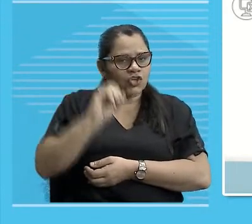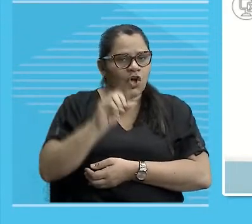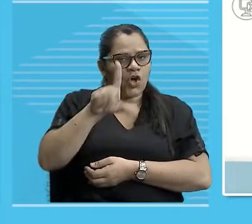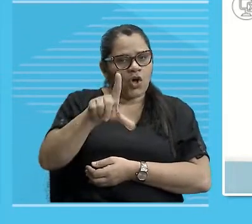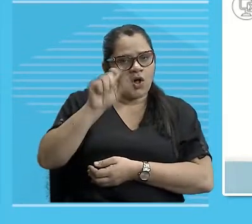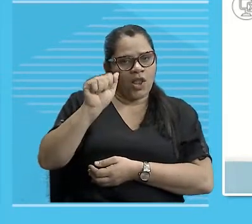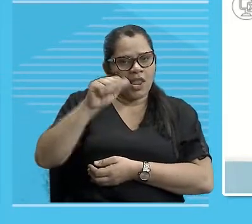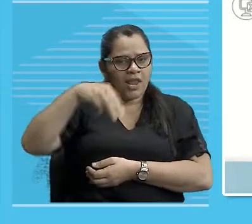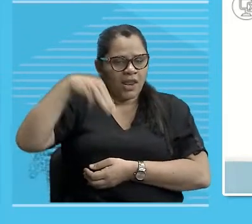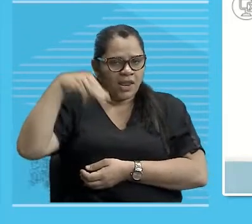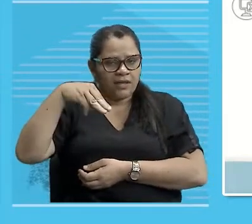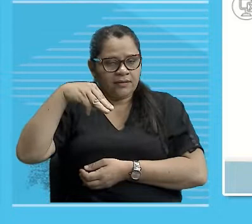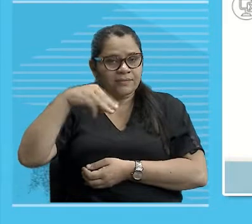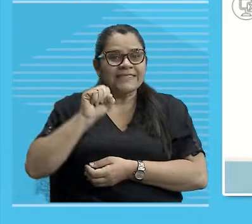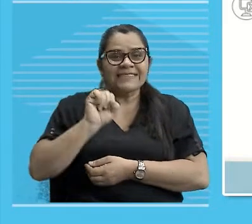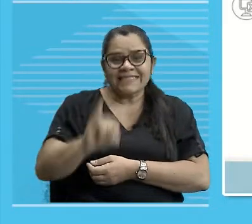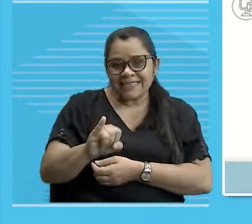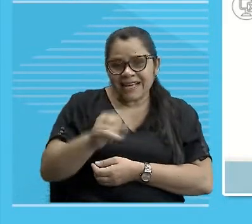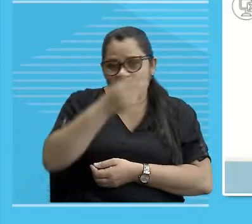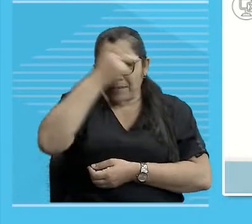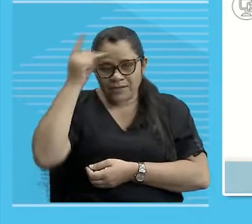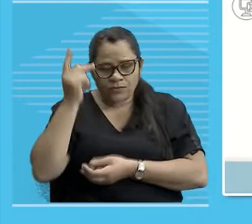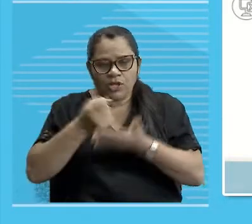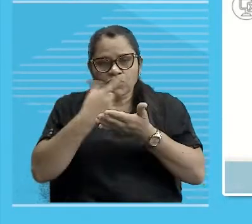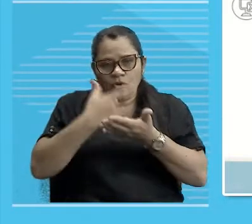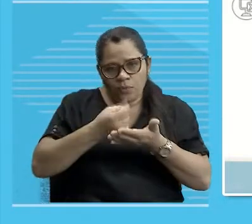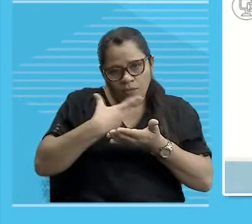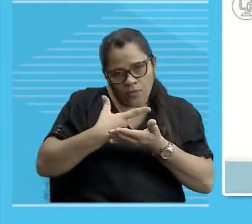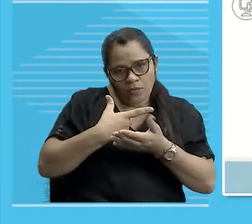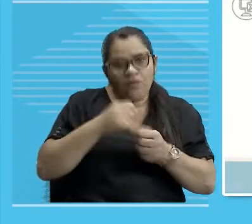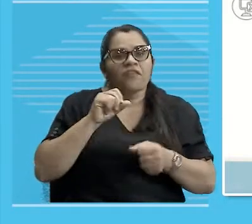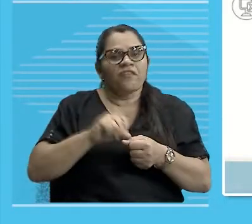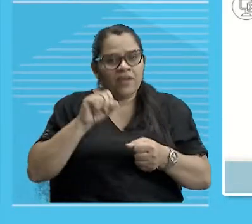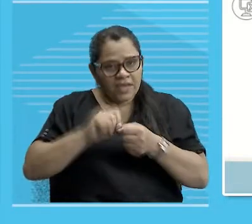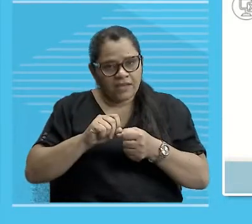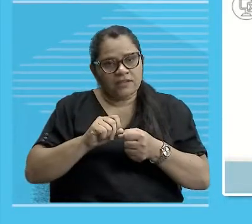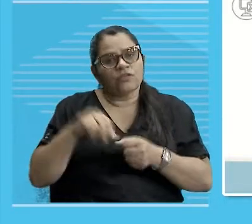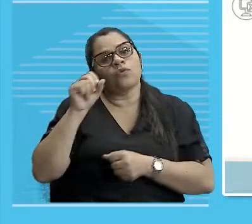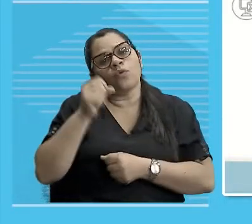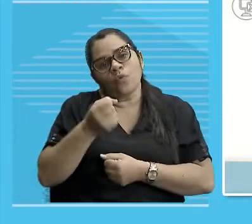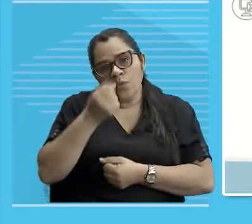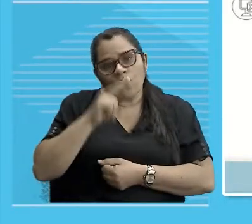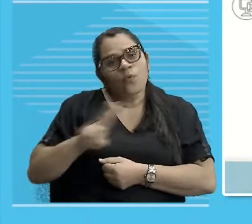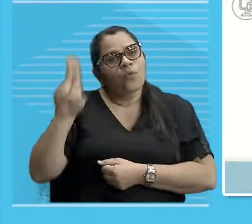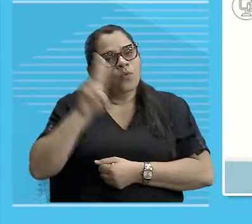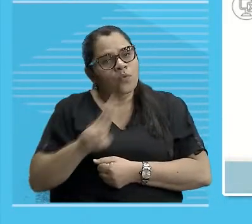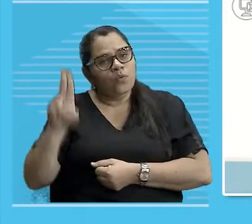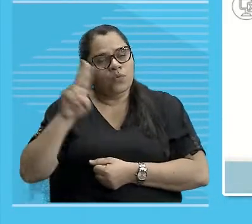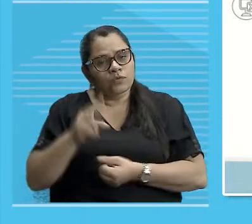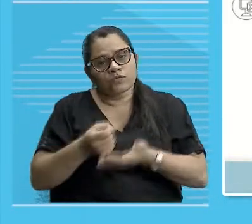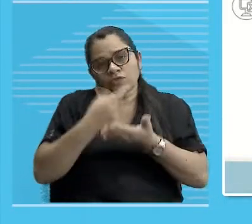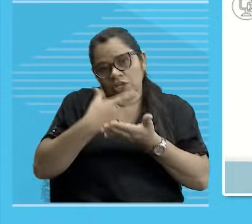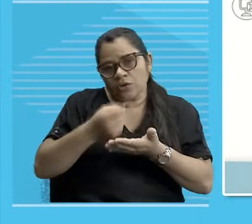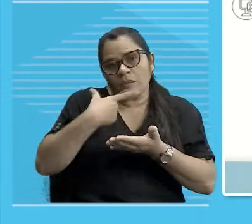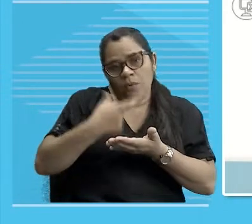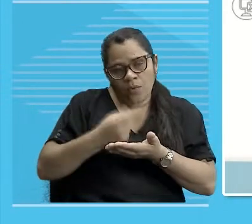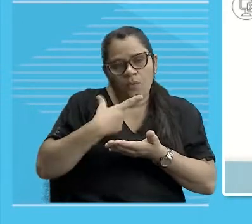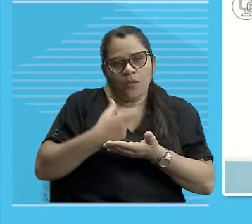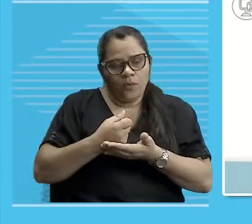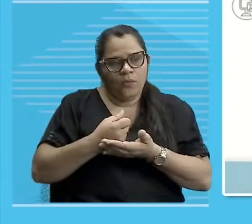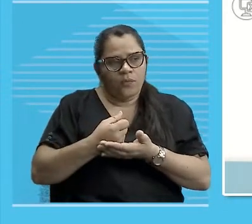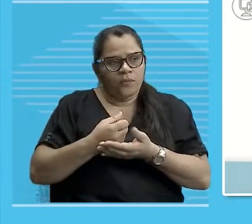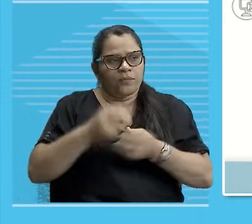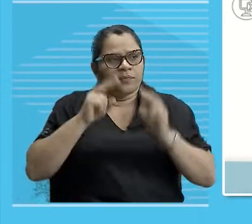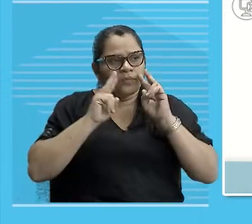Você com certeza já fez uso de benzodiazepínico. Você já ingeriu benzodiazepínico, com